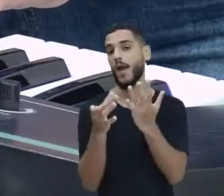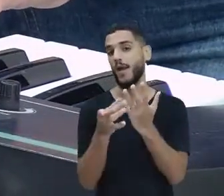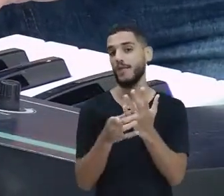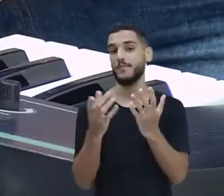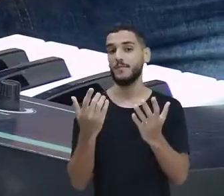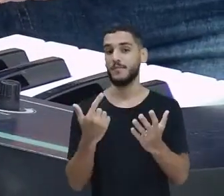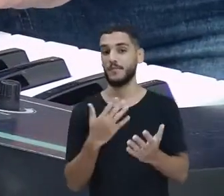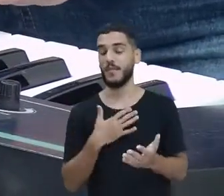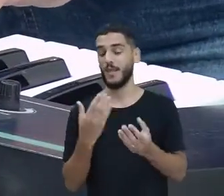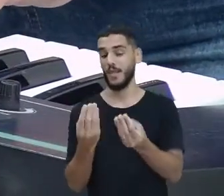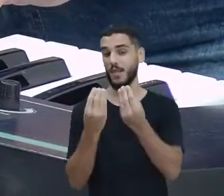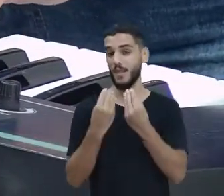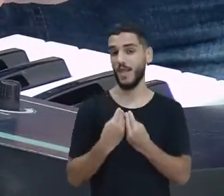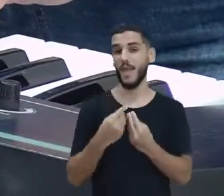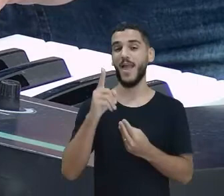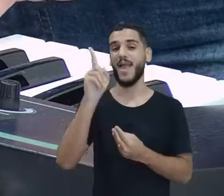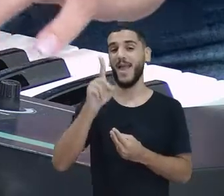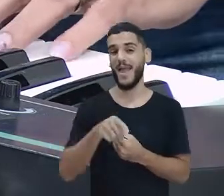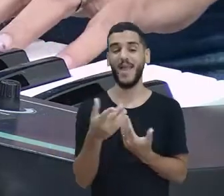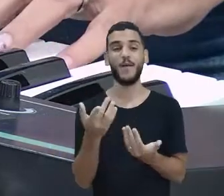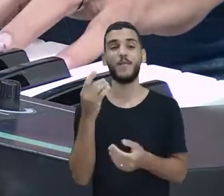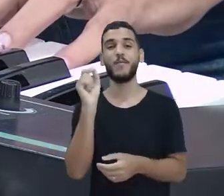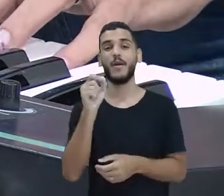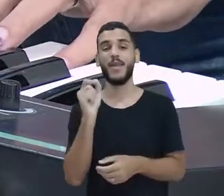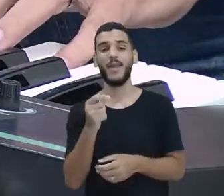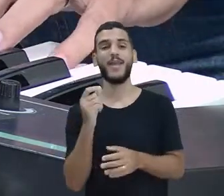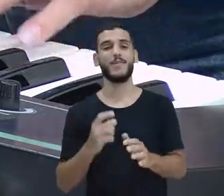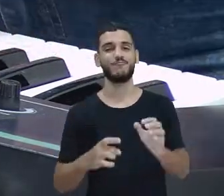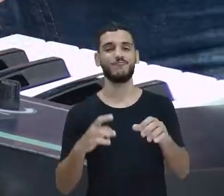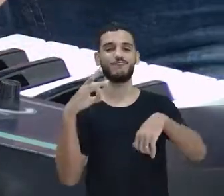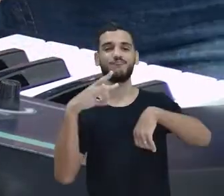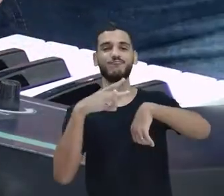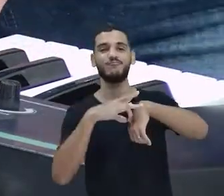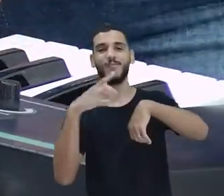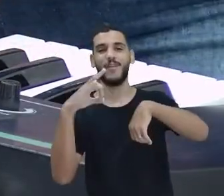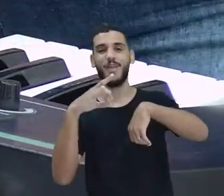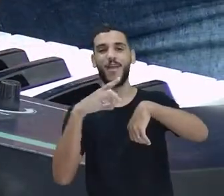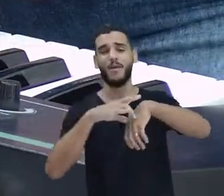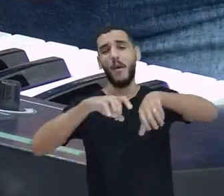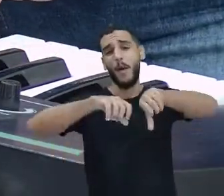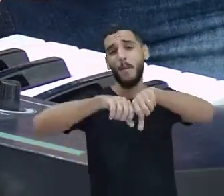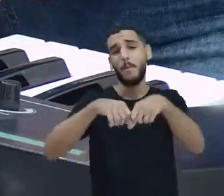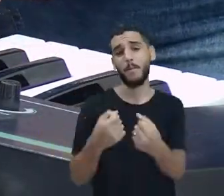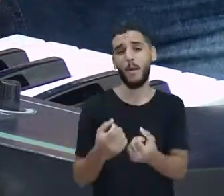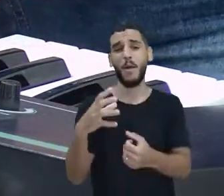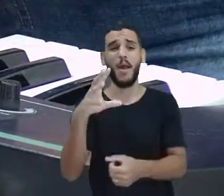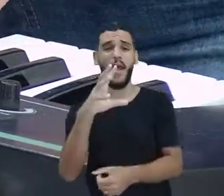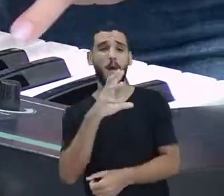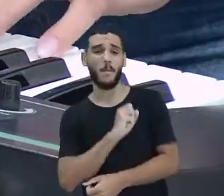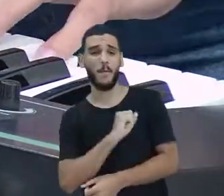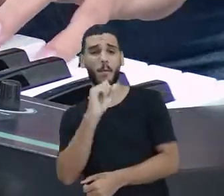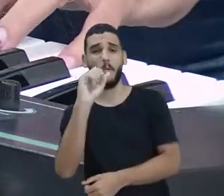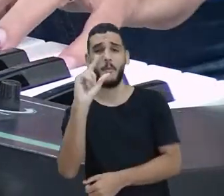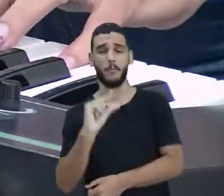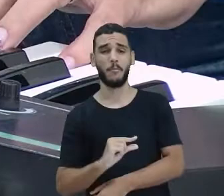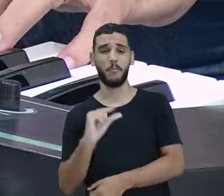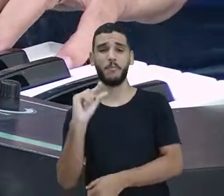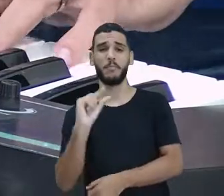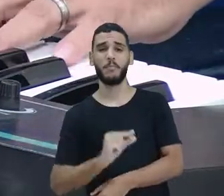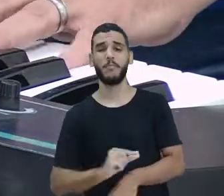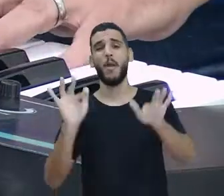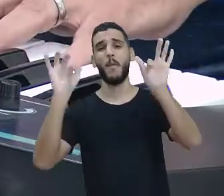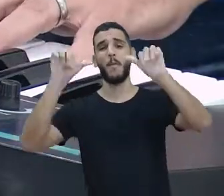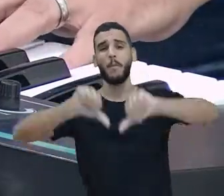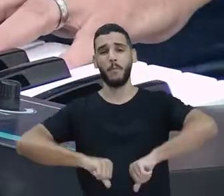anel que tu me deste era vidro e se quebrou. O amor que tu me tinhas